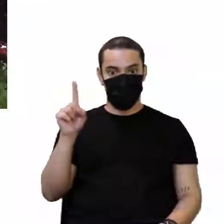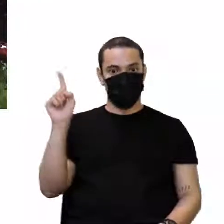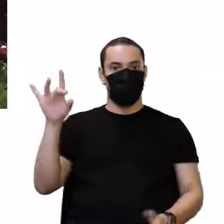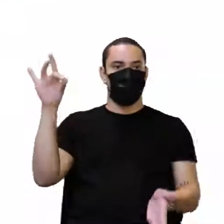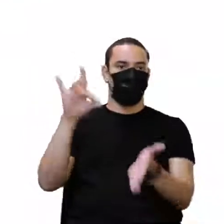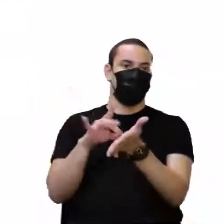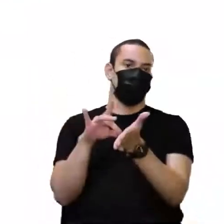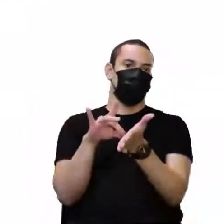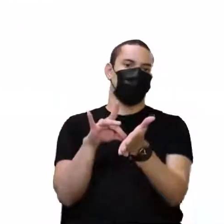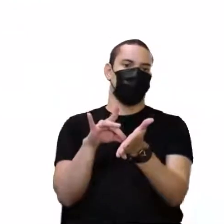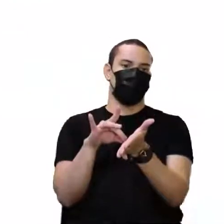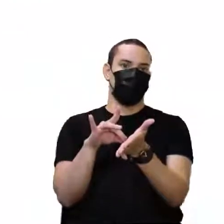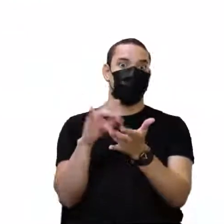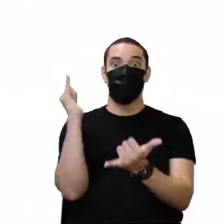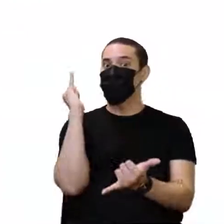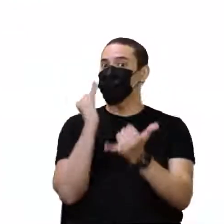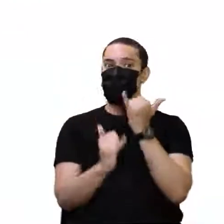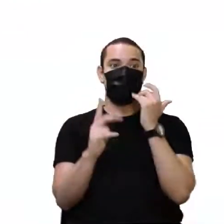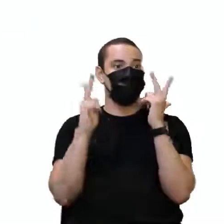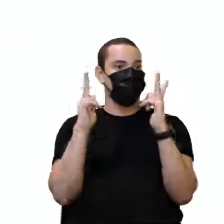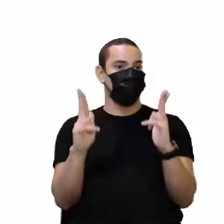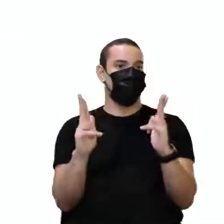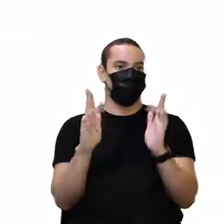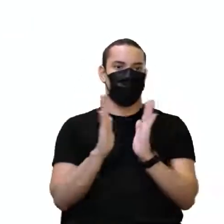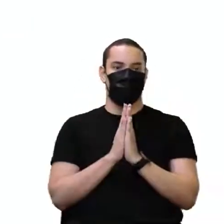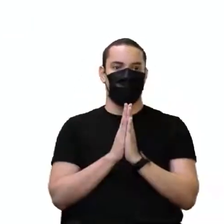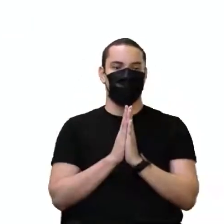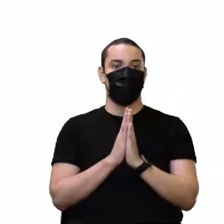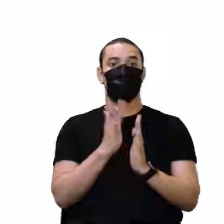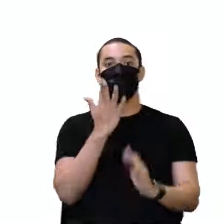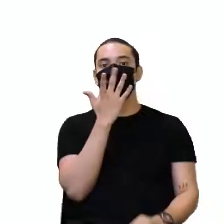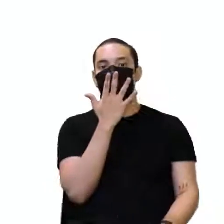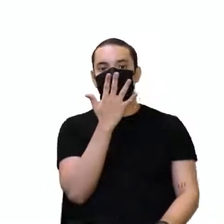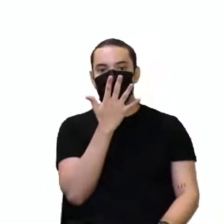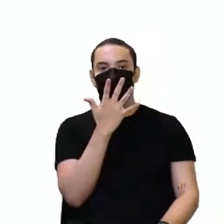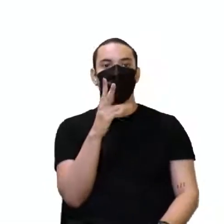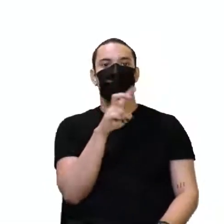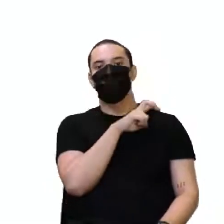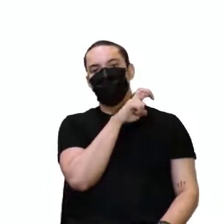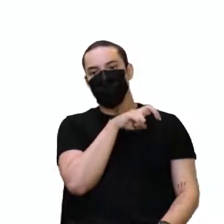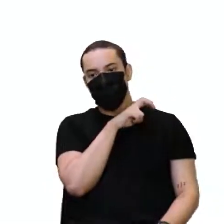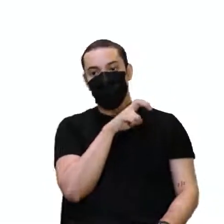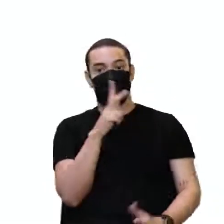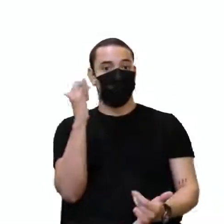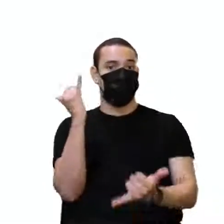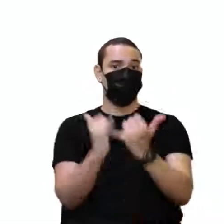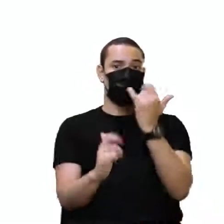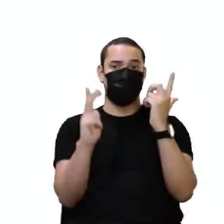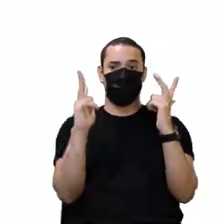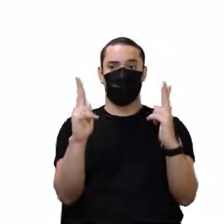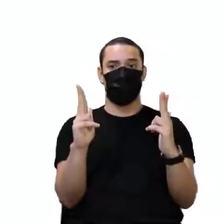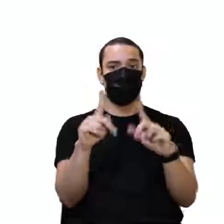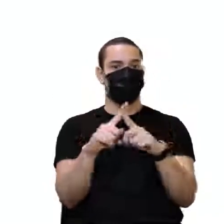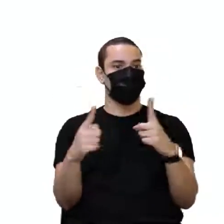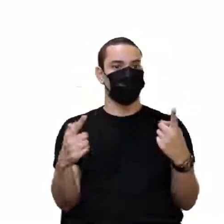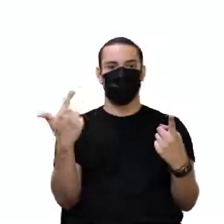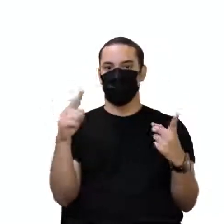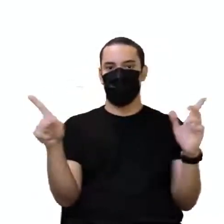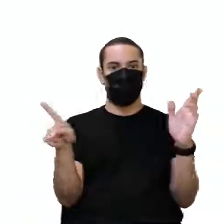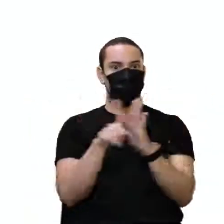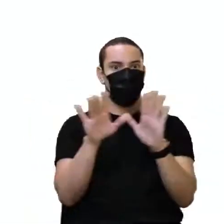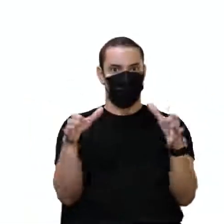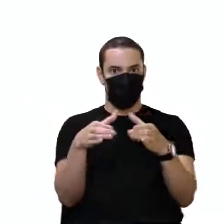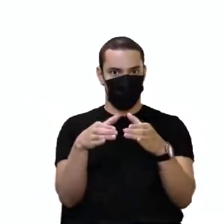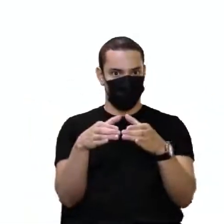é a coral verdadeira. Vamos lá. A coloração das suas serpentes, dessa serpente é bastante semelhante, apesar de não